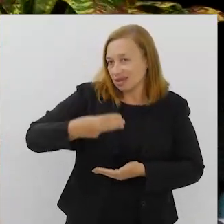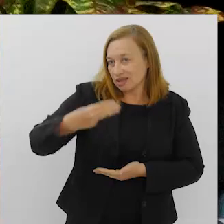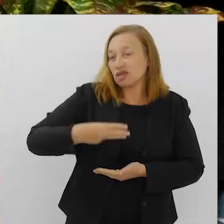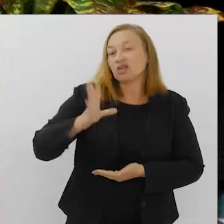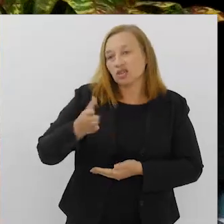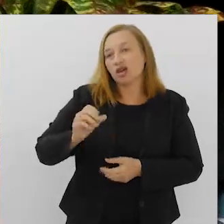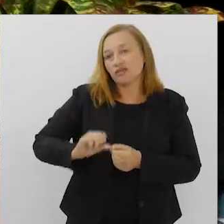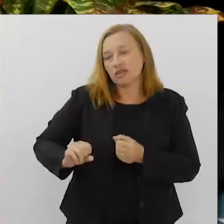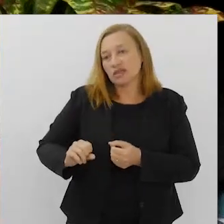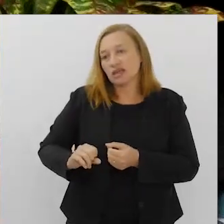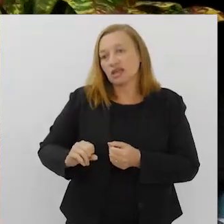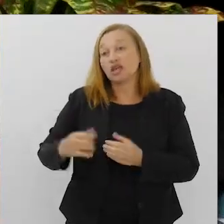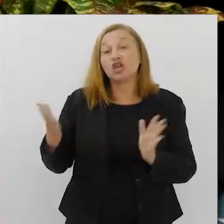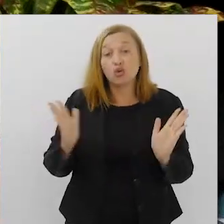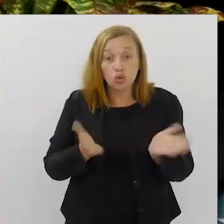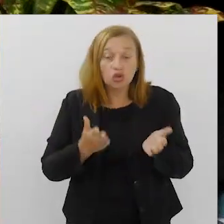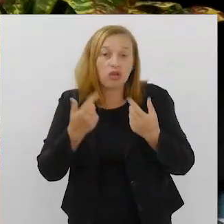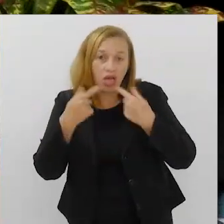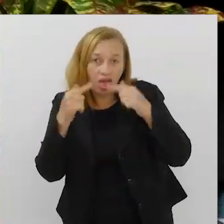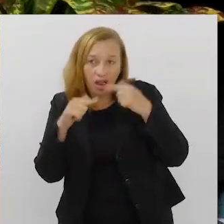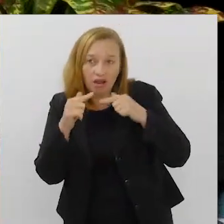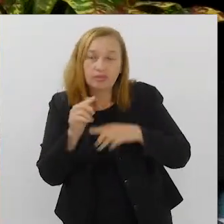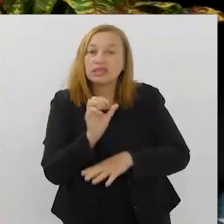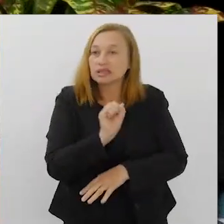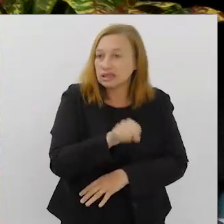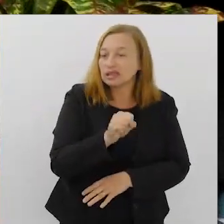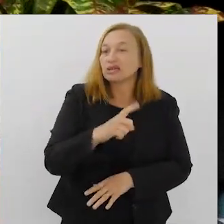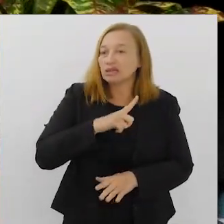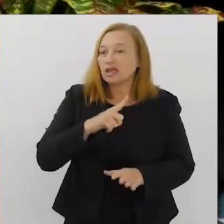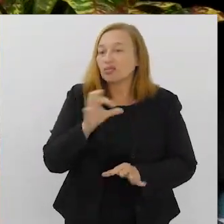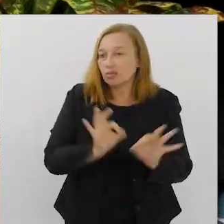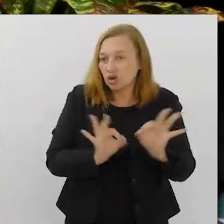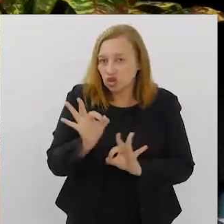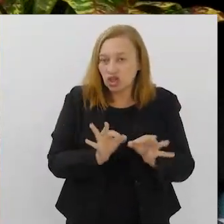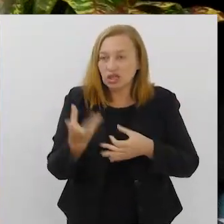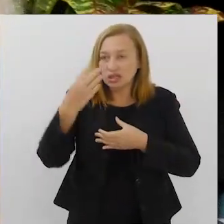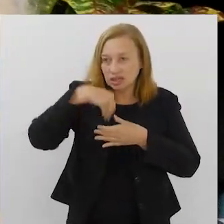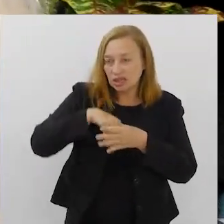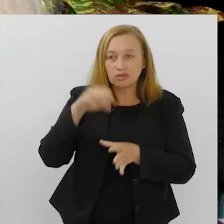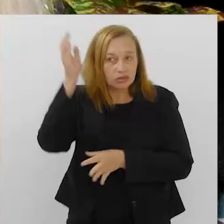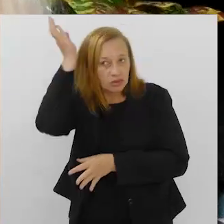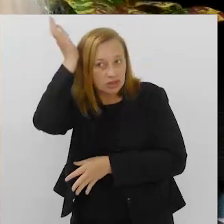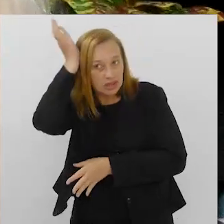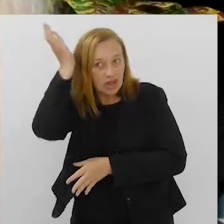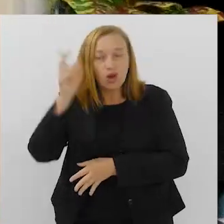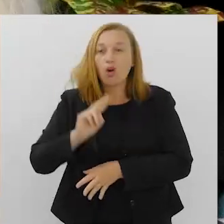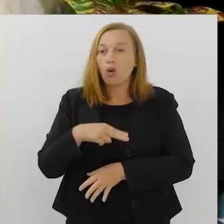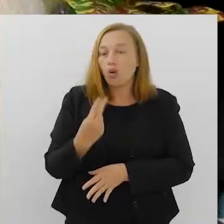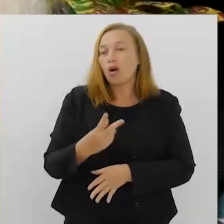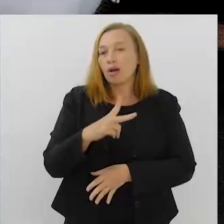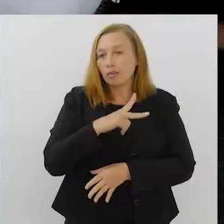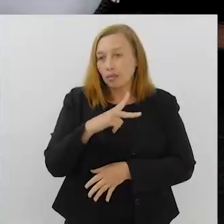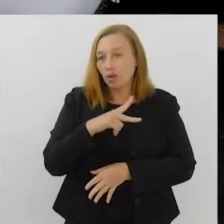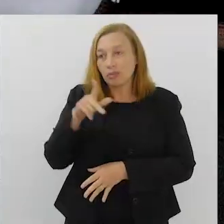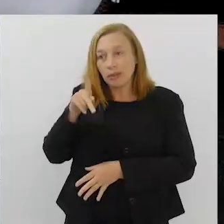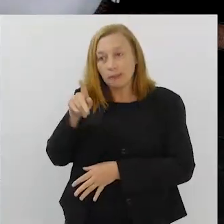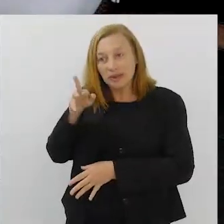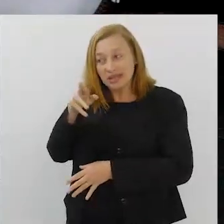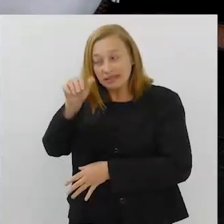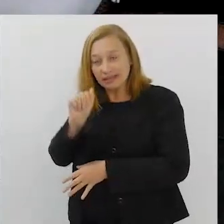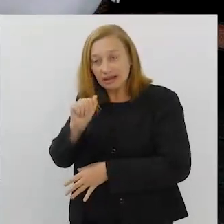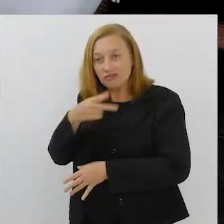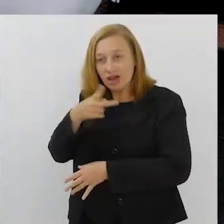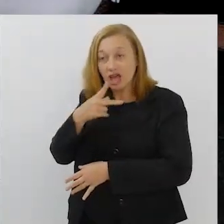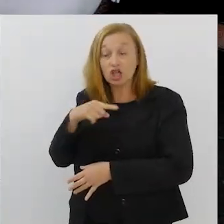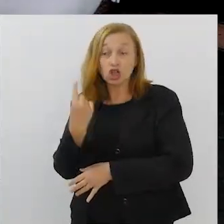terceiro-idadenses já fizeram e reclamam. Sim. Existe algum projeto dentro do SESC ou da própria Priscila que fale,